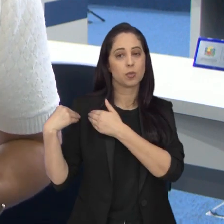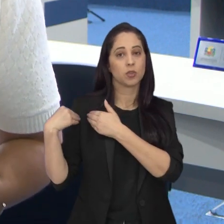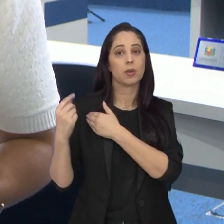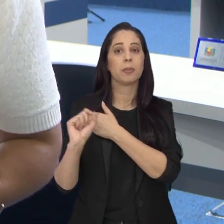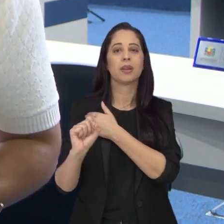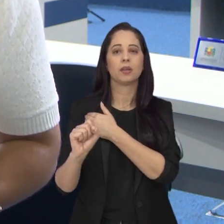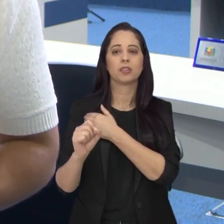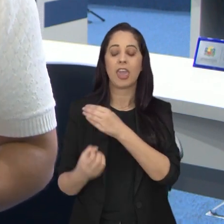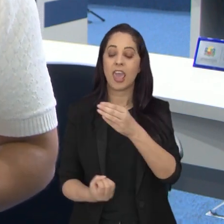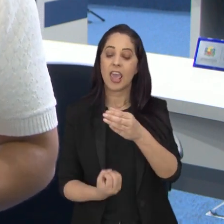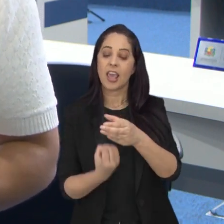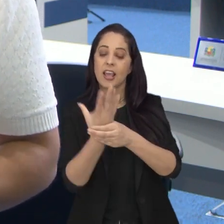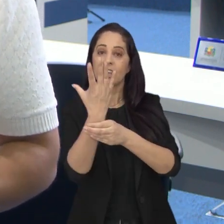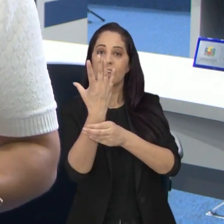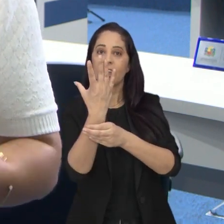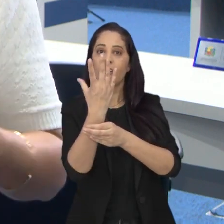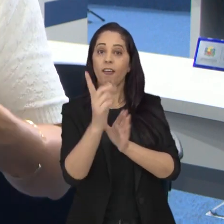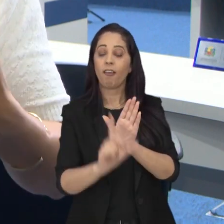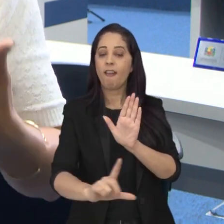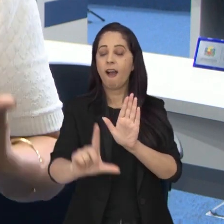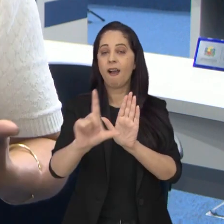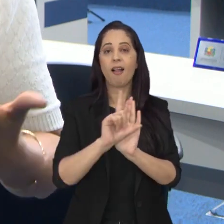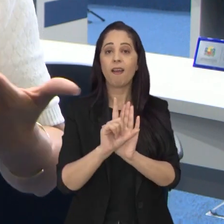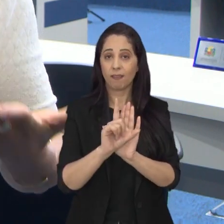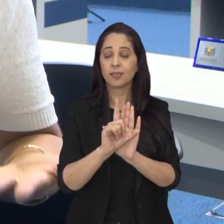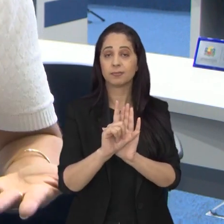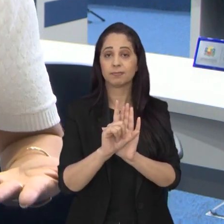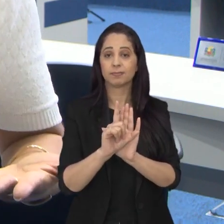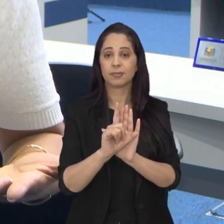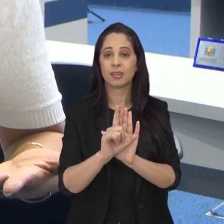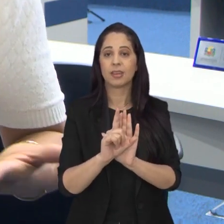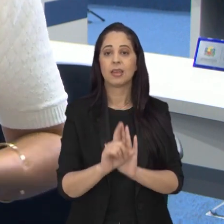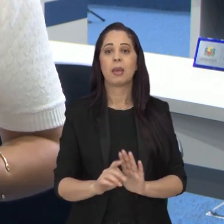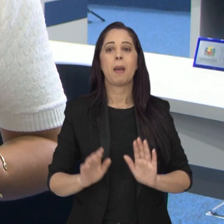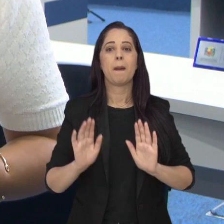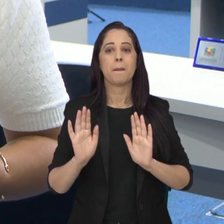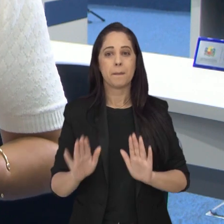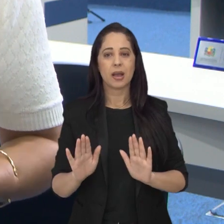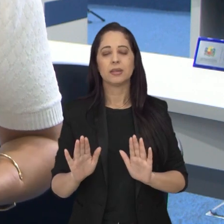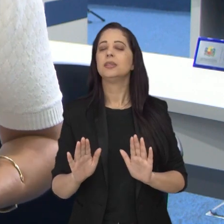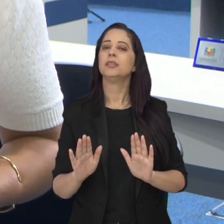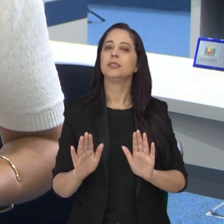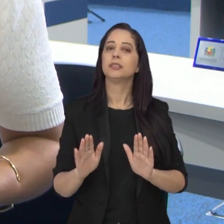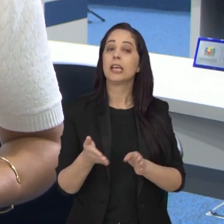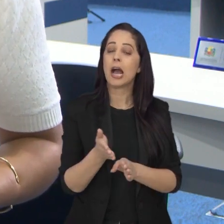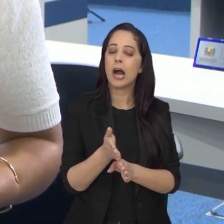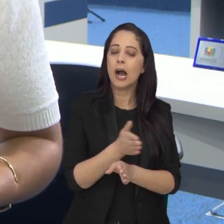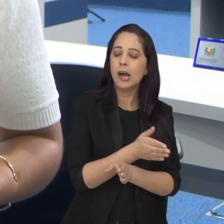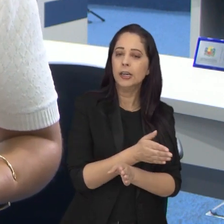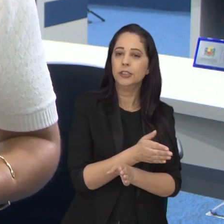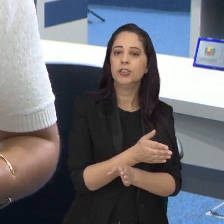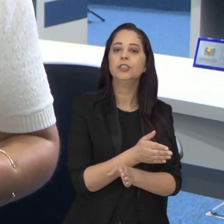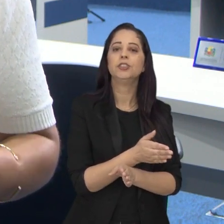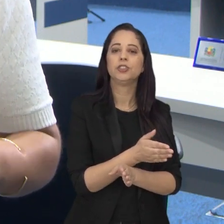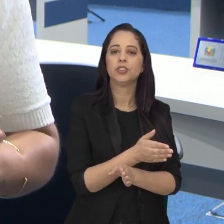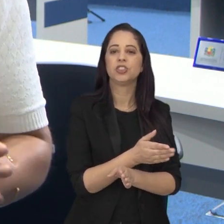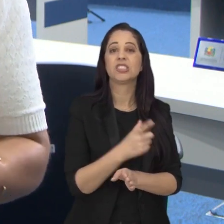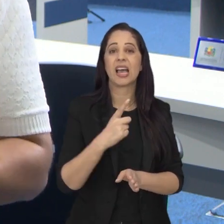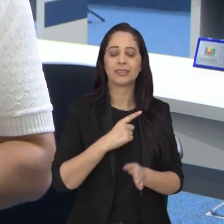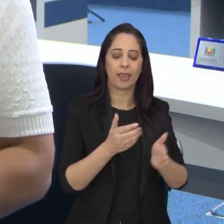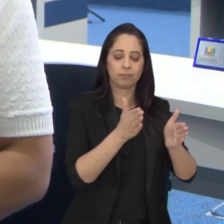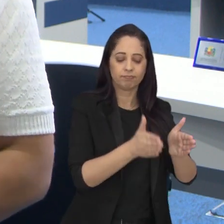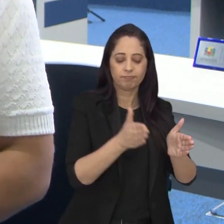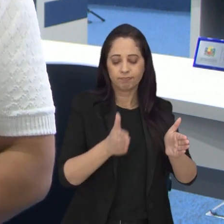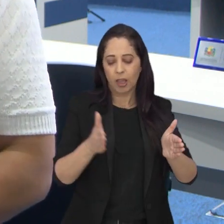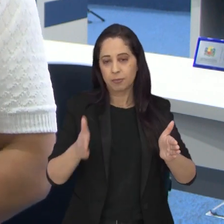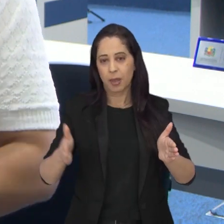responsabilidade legislar, ou seja, criar leis. E o processo de elaboração dessas leis acontece em